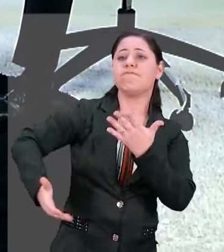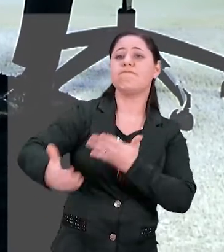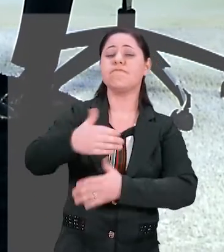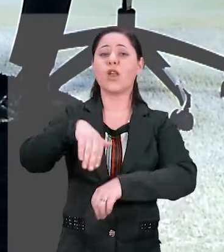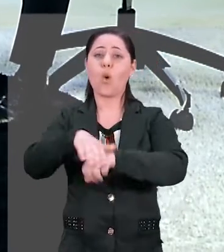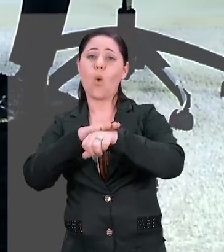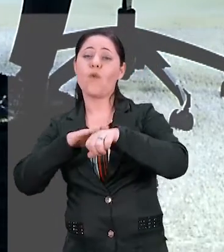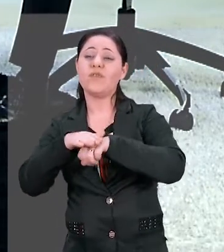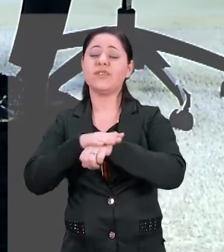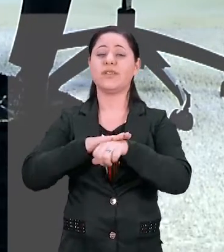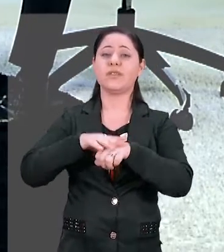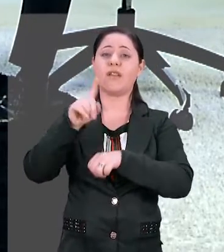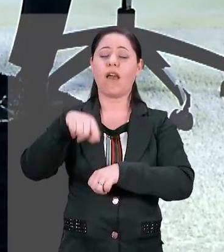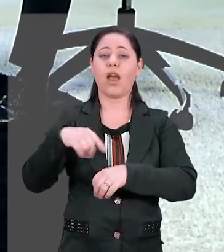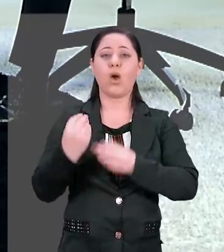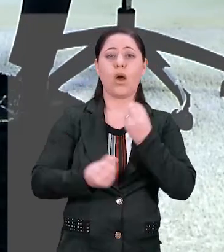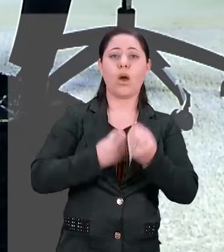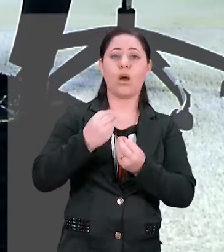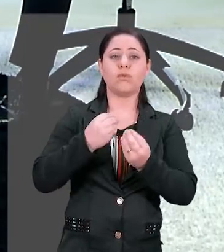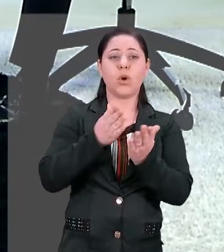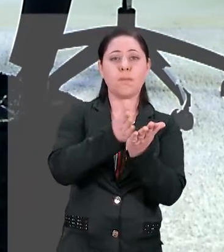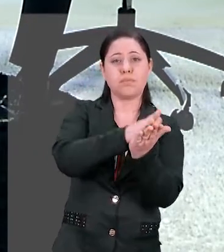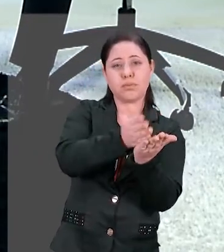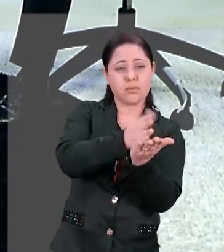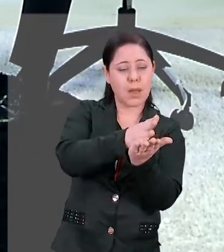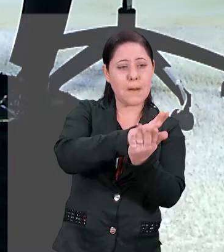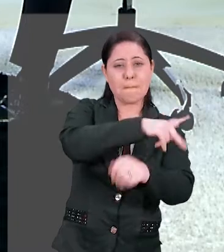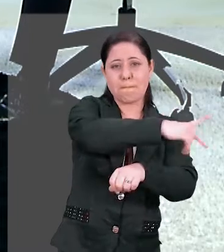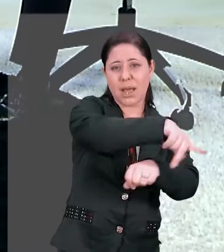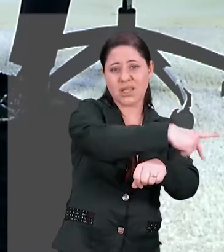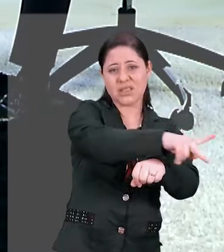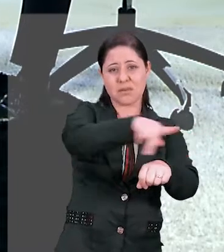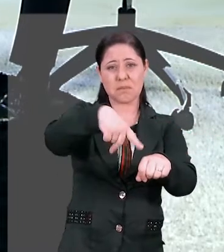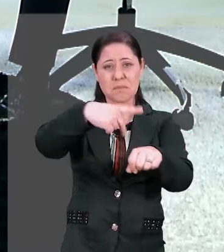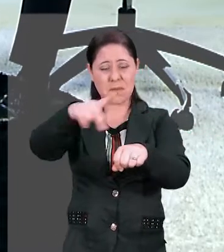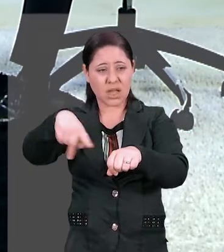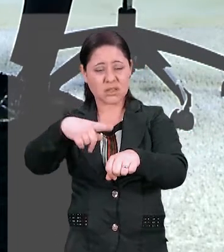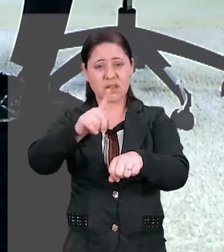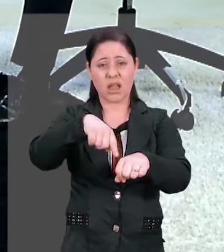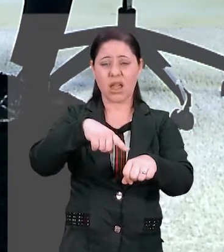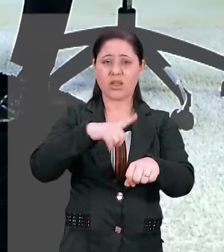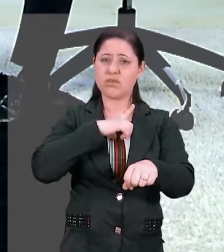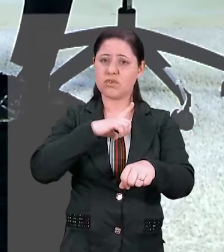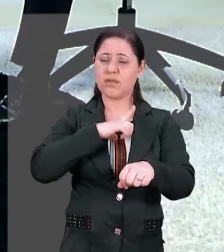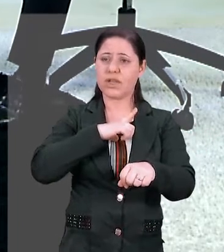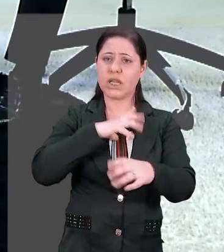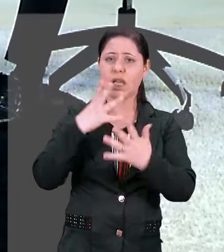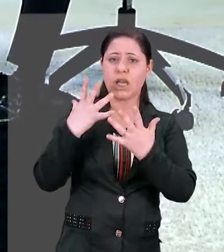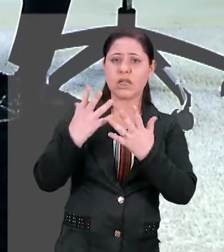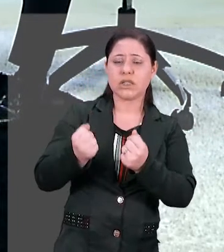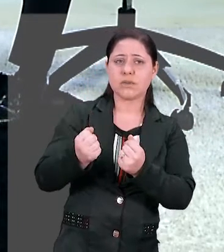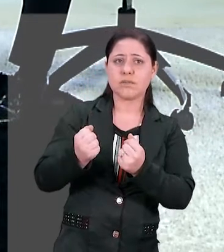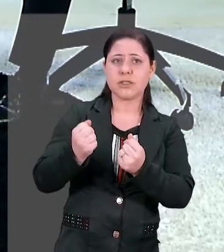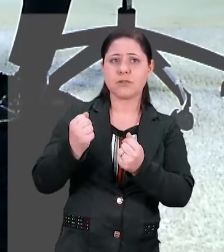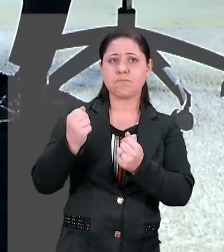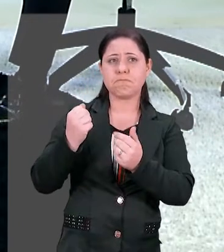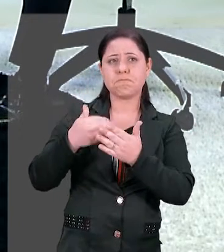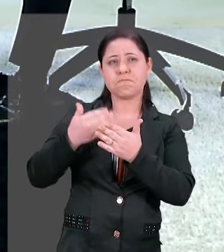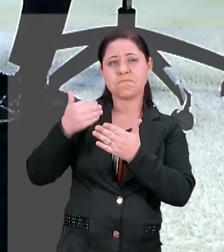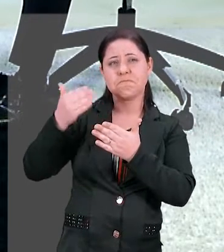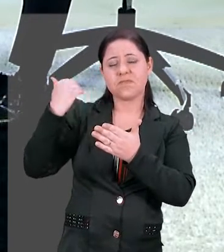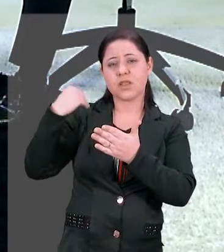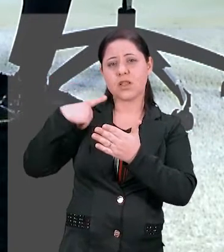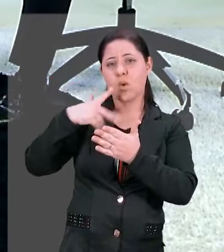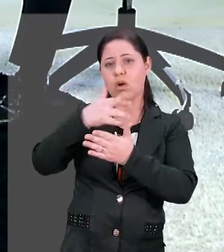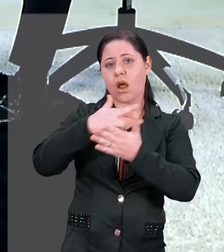sobre a situação de fronteira. Eu recebi recentemente um relatório, não só da